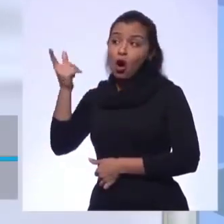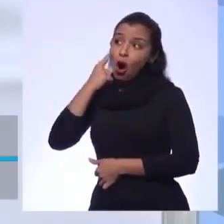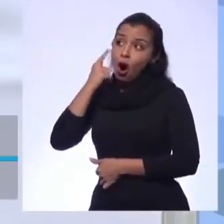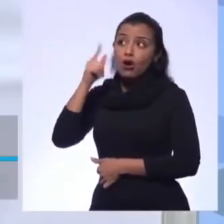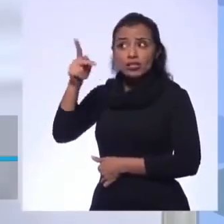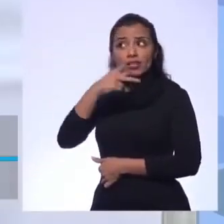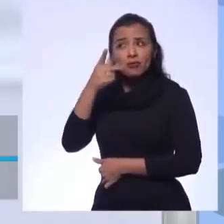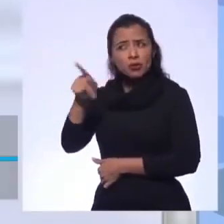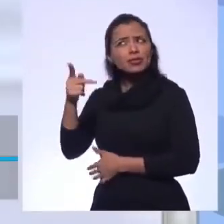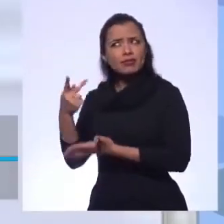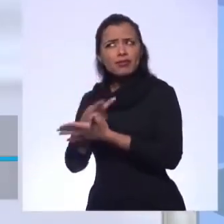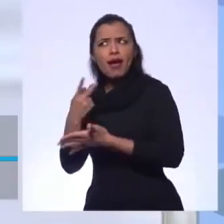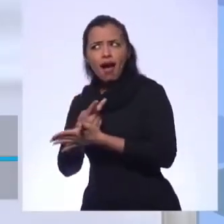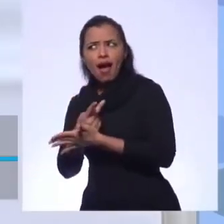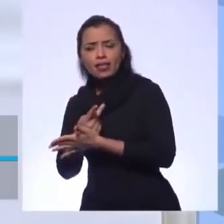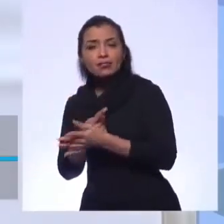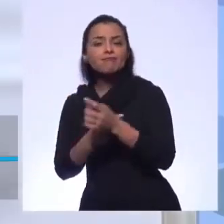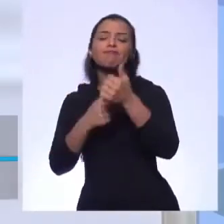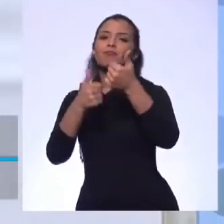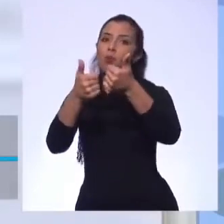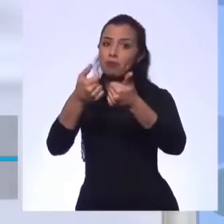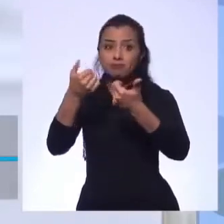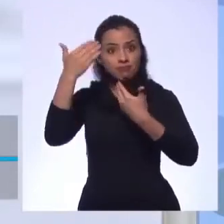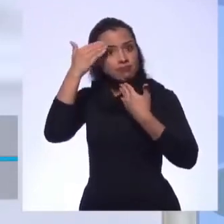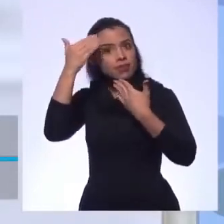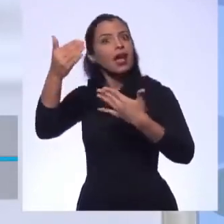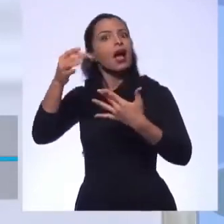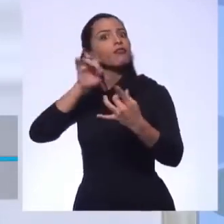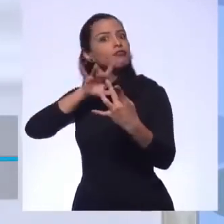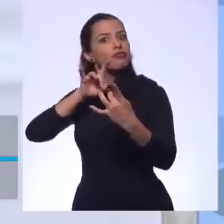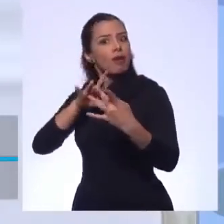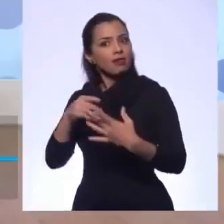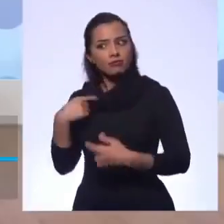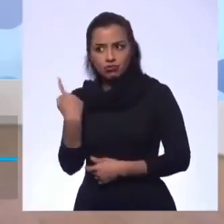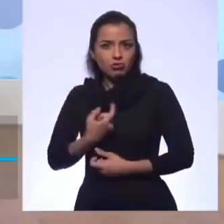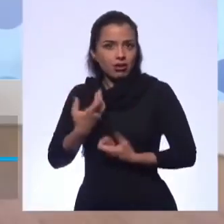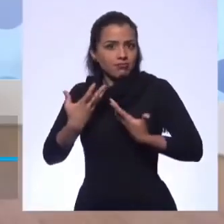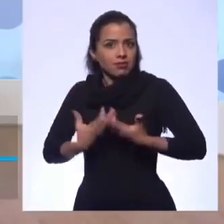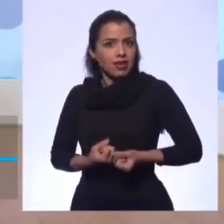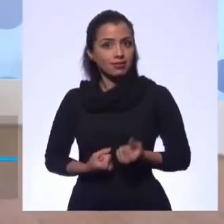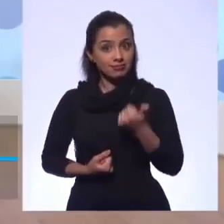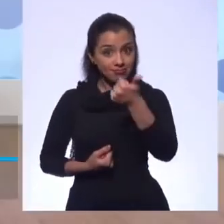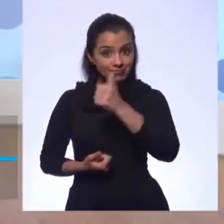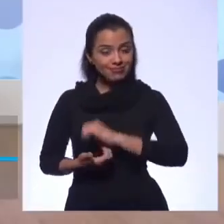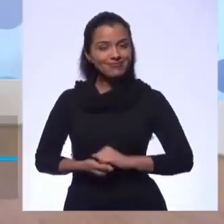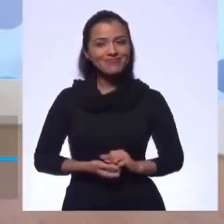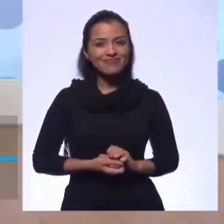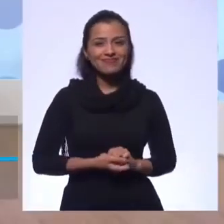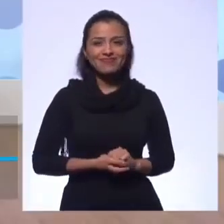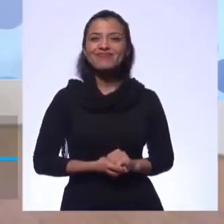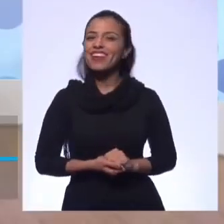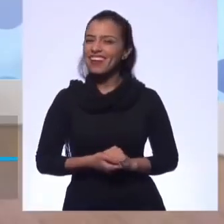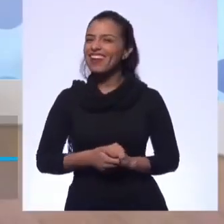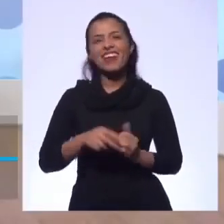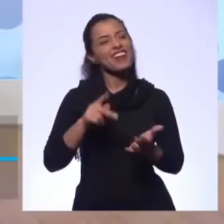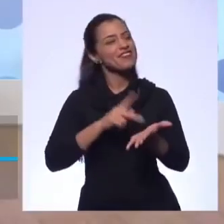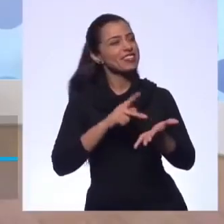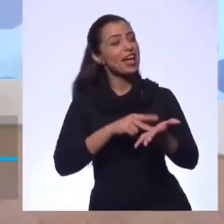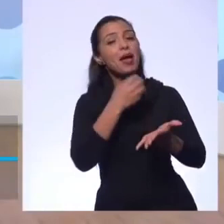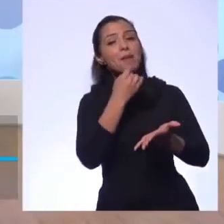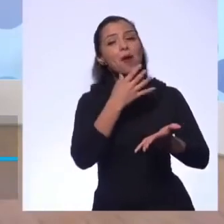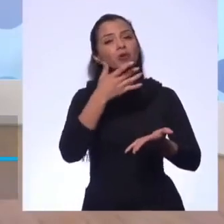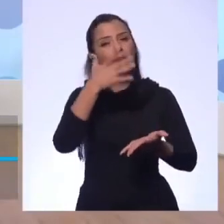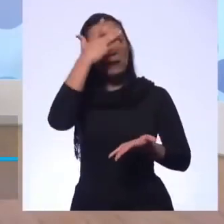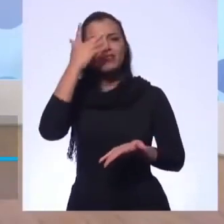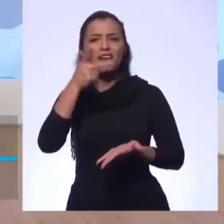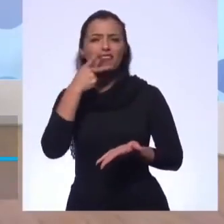falou isso aí, mas era melhor que falasse de outra forma. Opa, estamos aqui para isso, né, Magno? É isso aí. Gente, Se bem que a gente fica feliz quando alguém fala assim, pô, aula